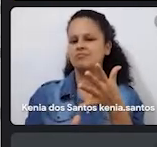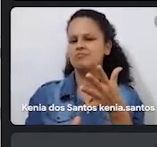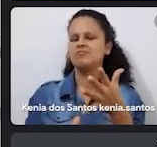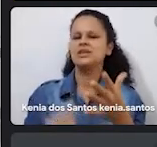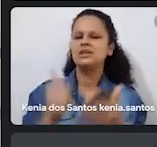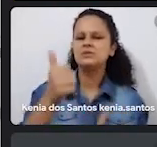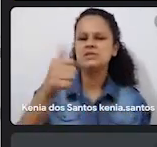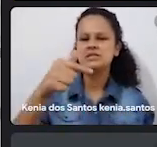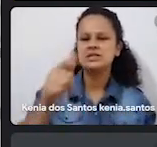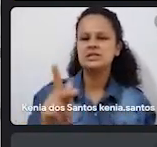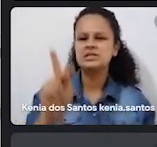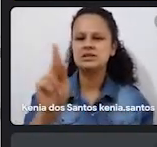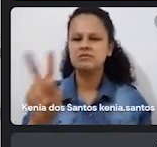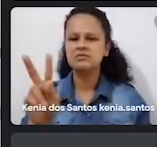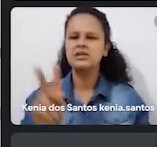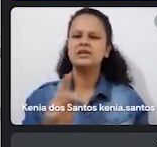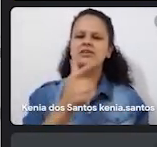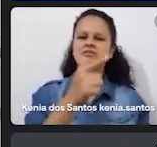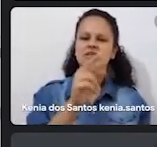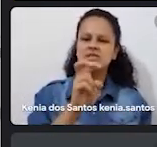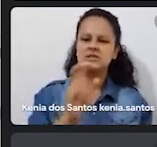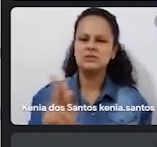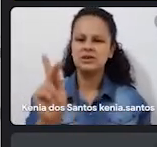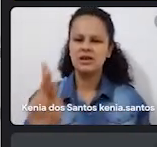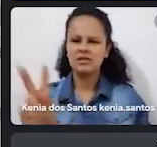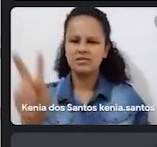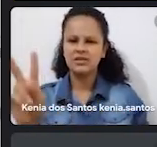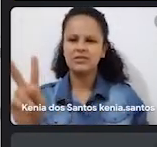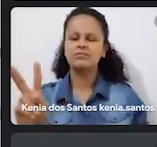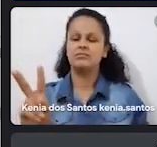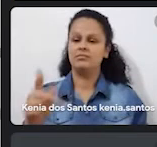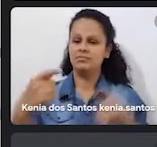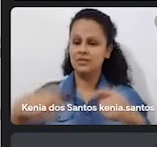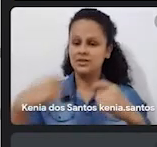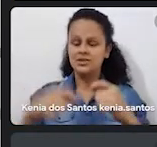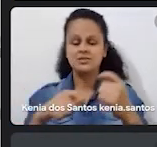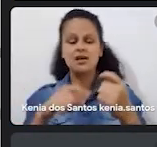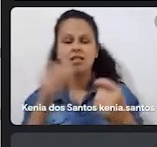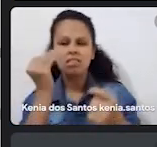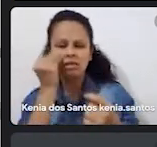kV, eu tenho que fazer o teste nela.